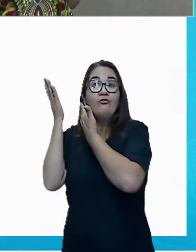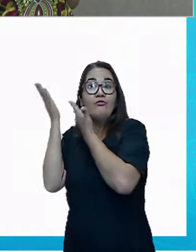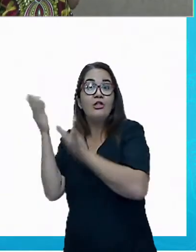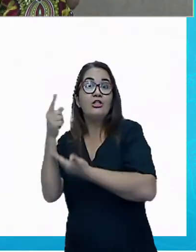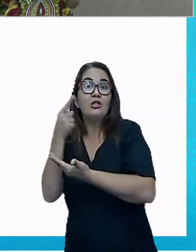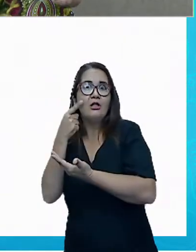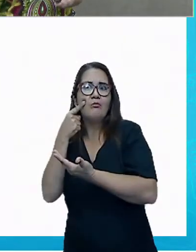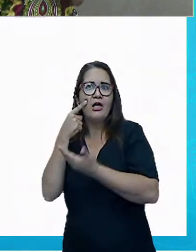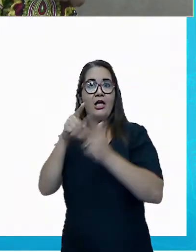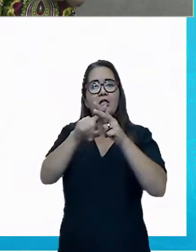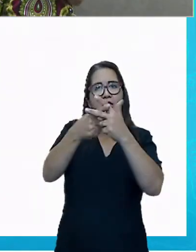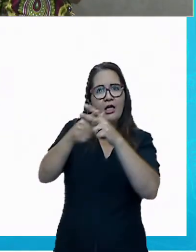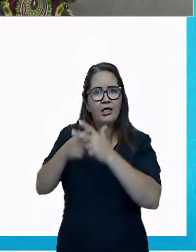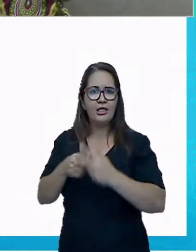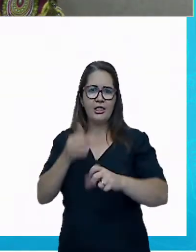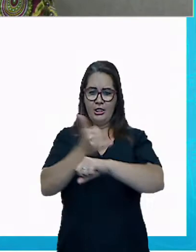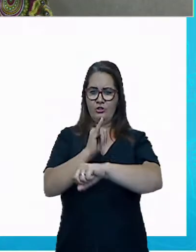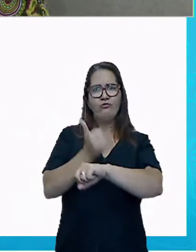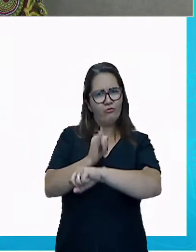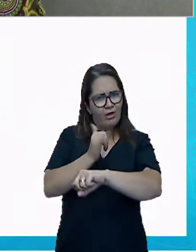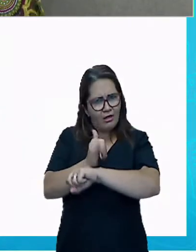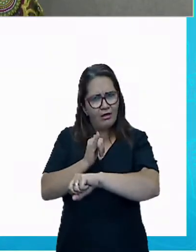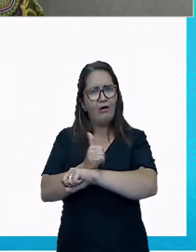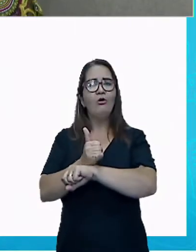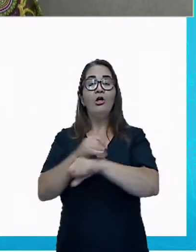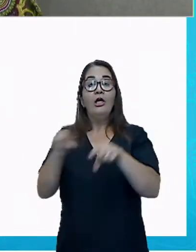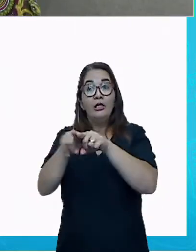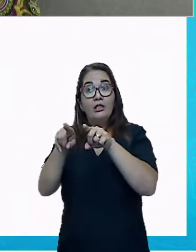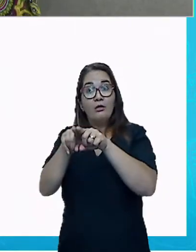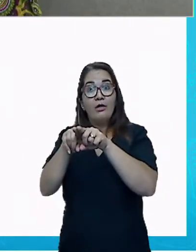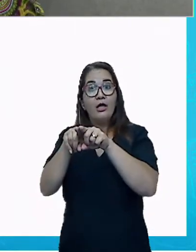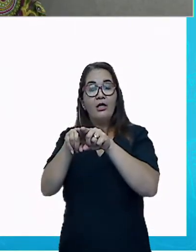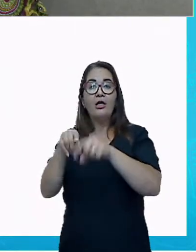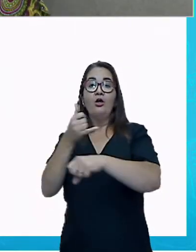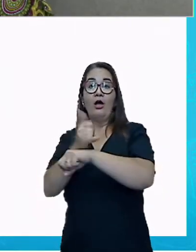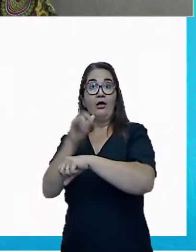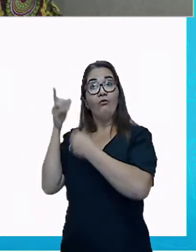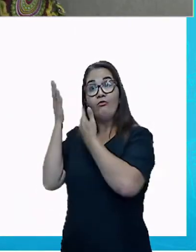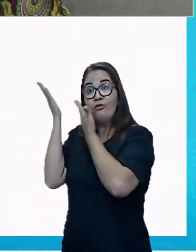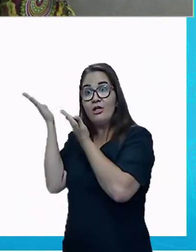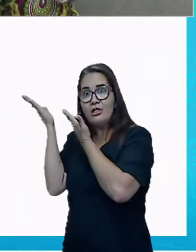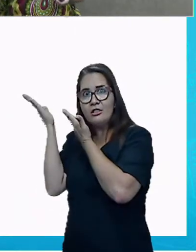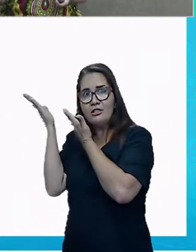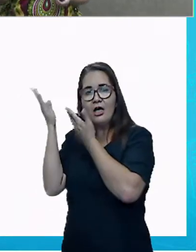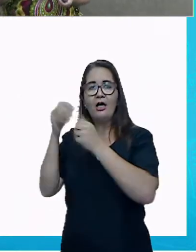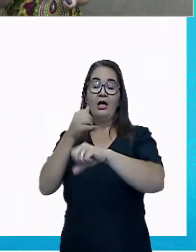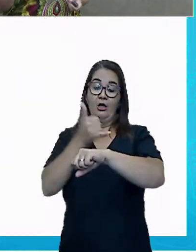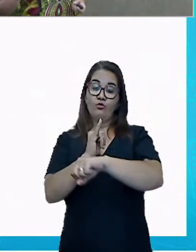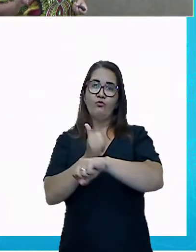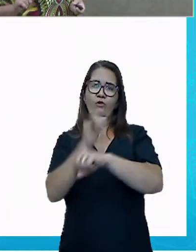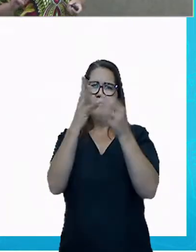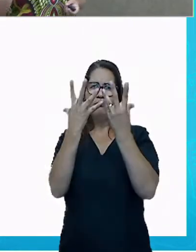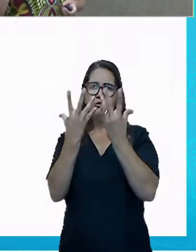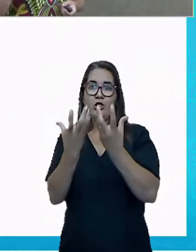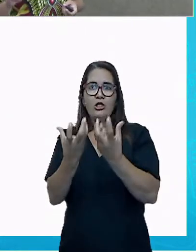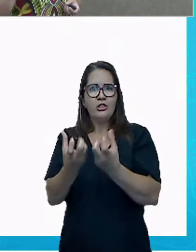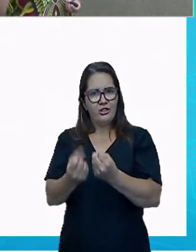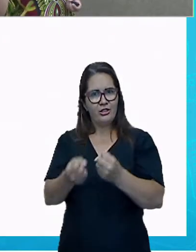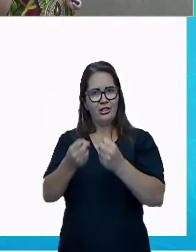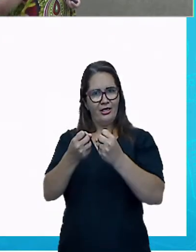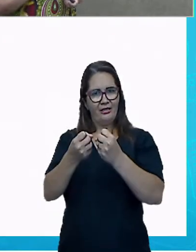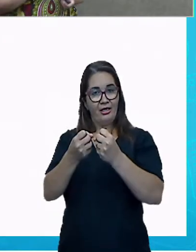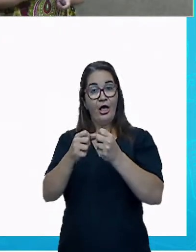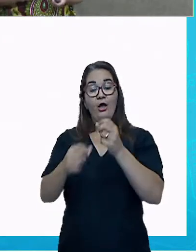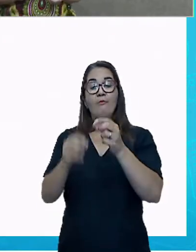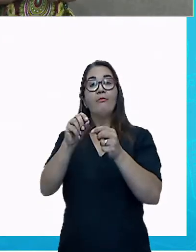ferro. A fundição era muito importante para eles. Vamos ver a seguir por que dessa